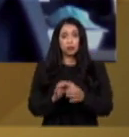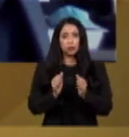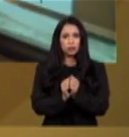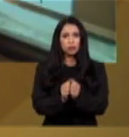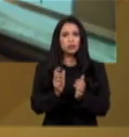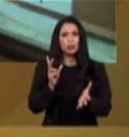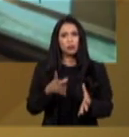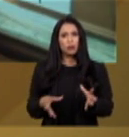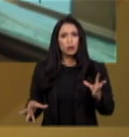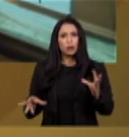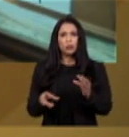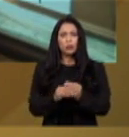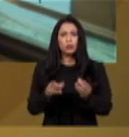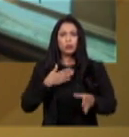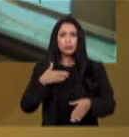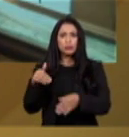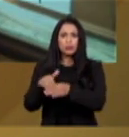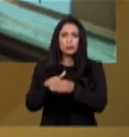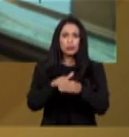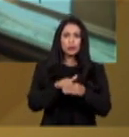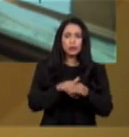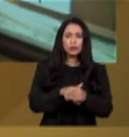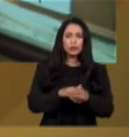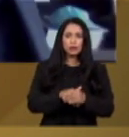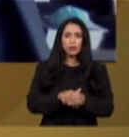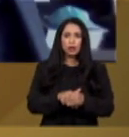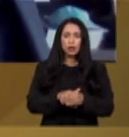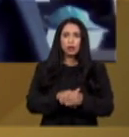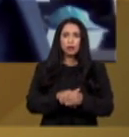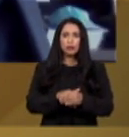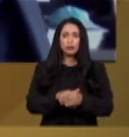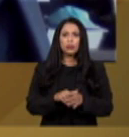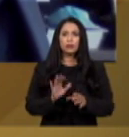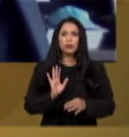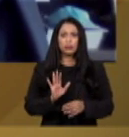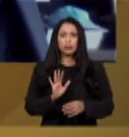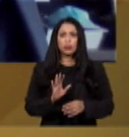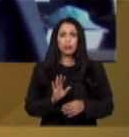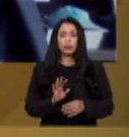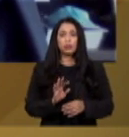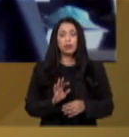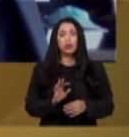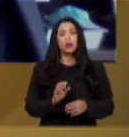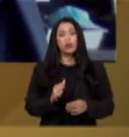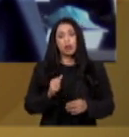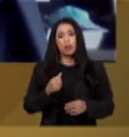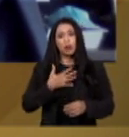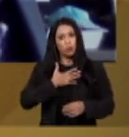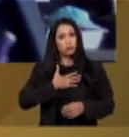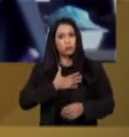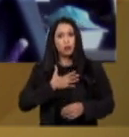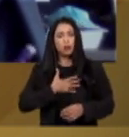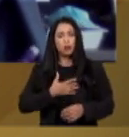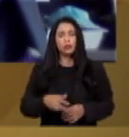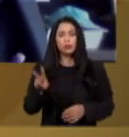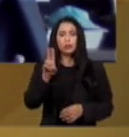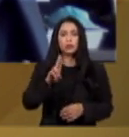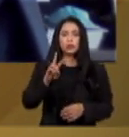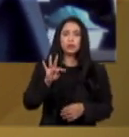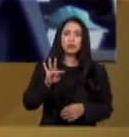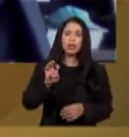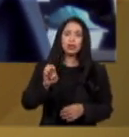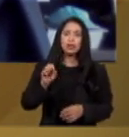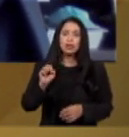sempre concluo os meus votos, salvo exceções, com tese jurídica que deixe inequivocamente